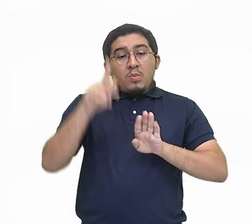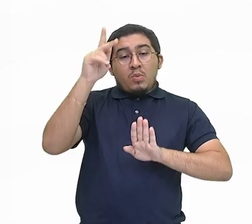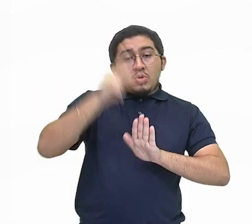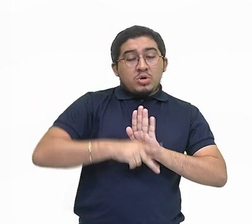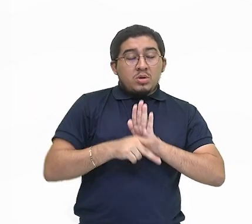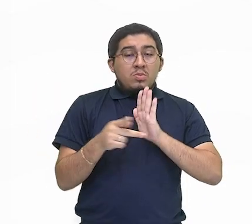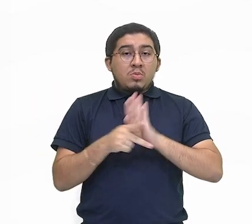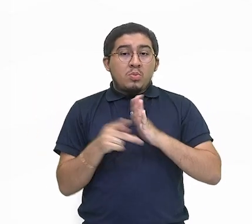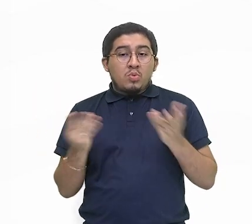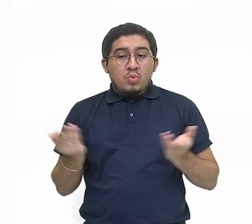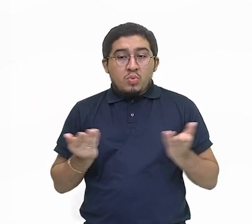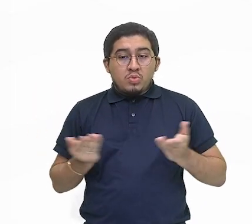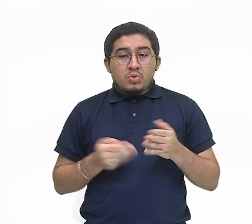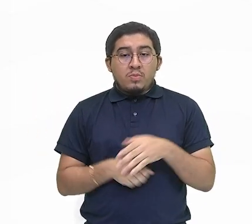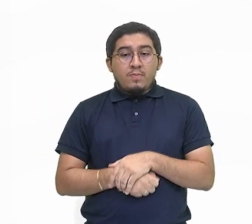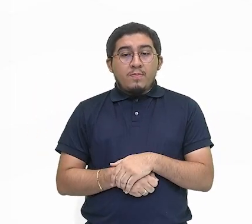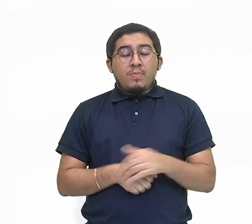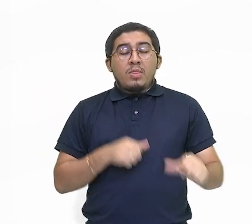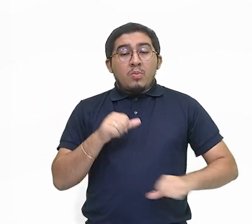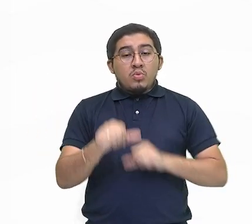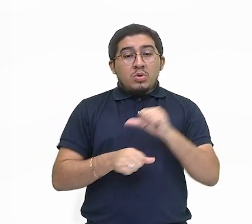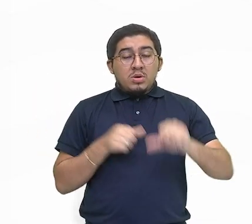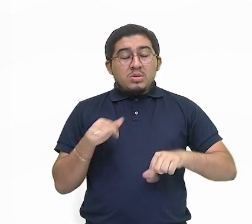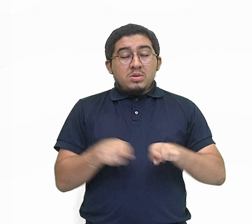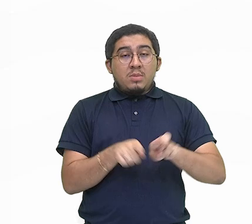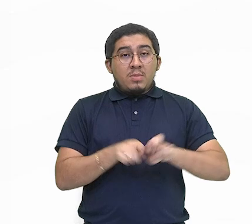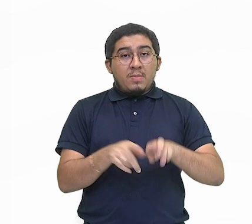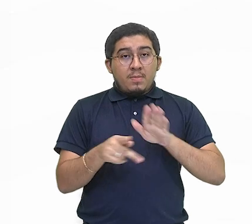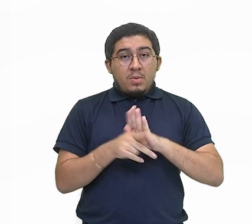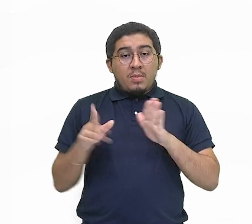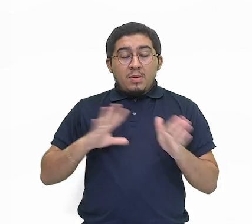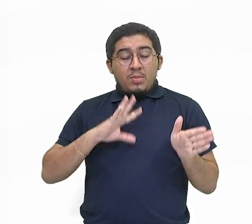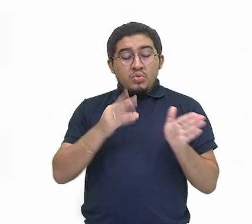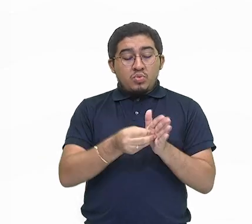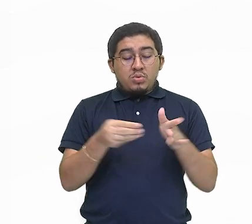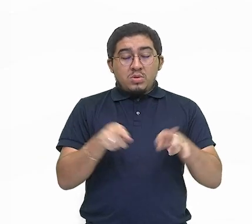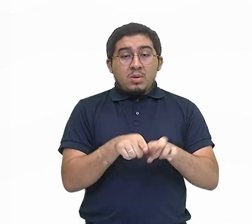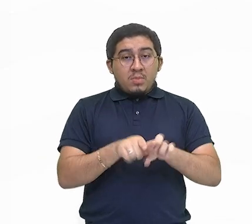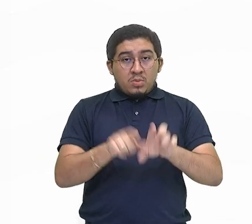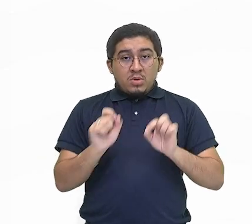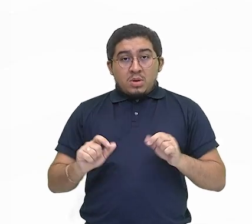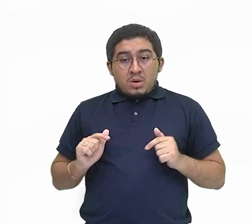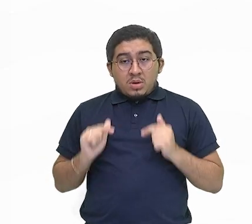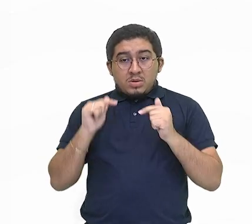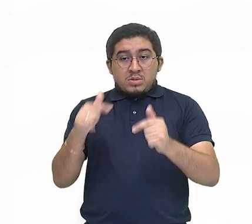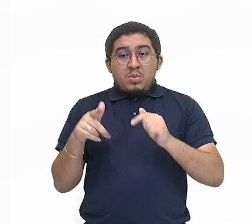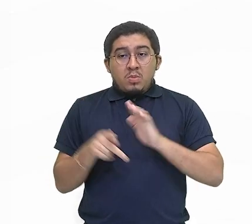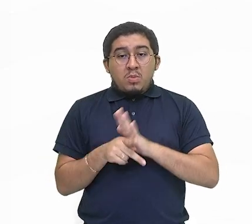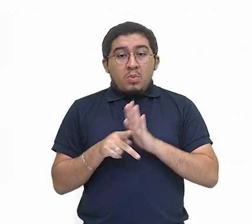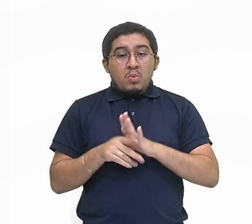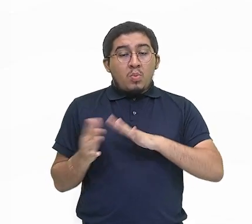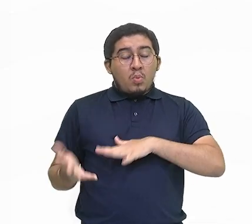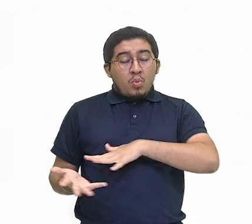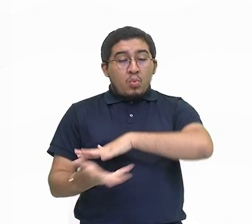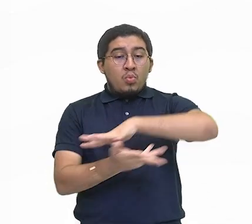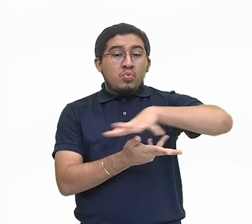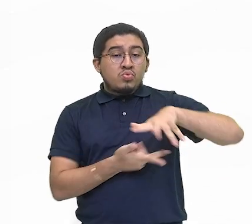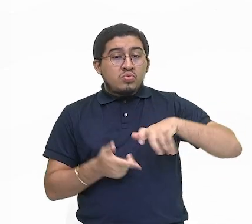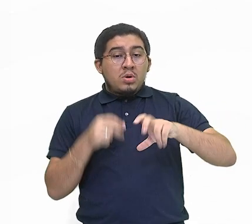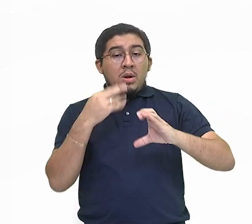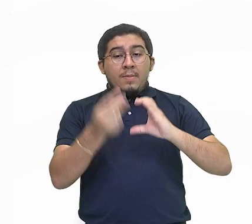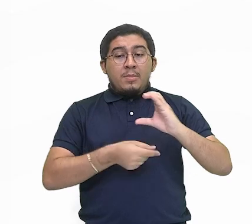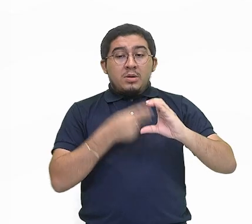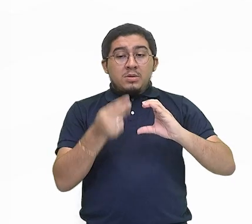na atualidade. Mudanças provocadas na Amazônia pela intervenção do mundo